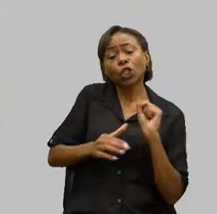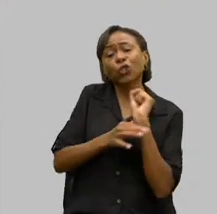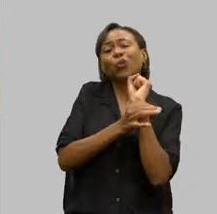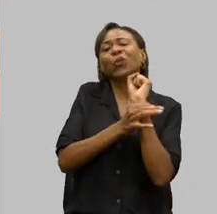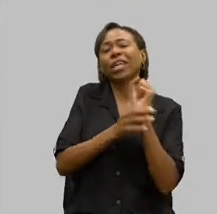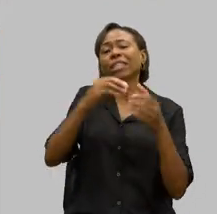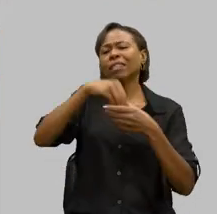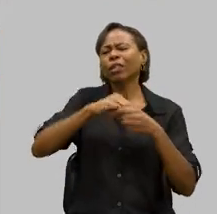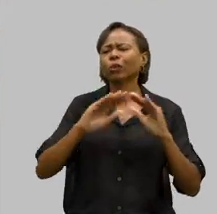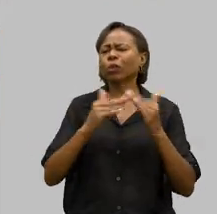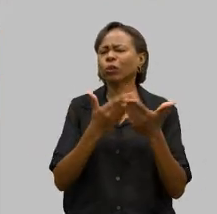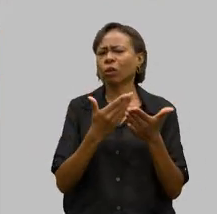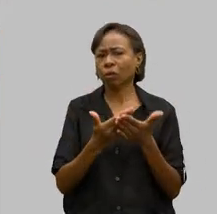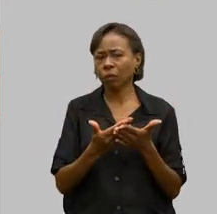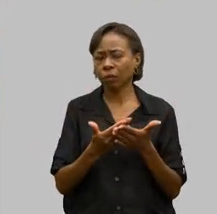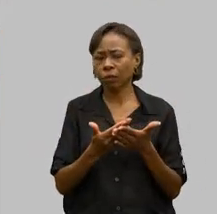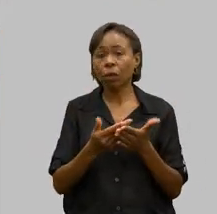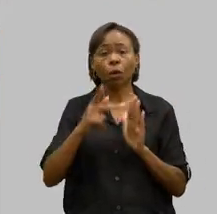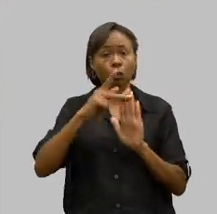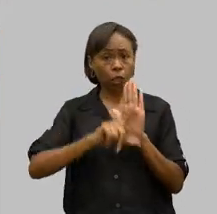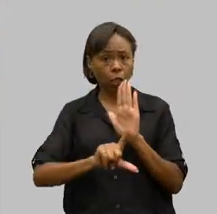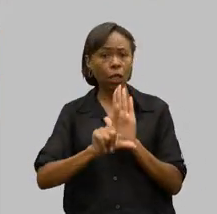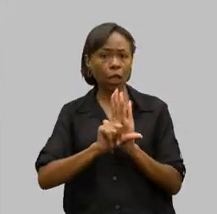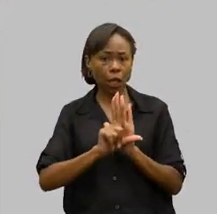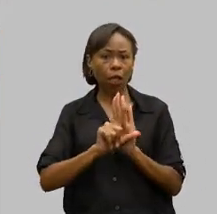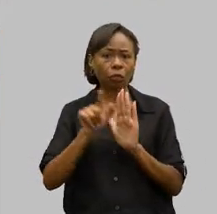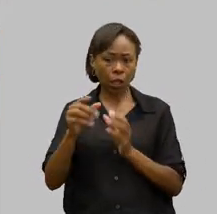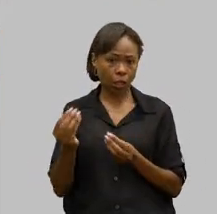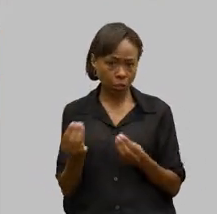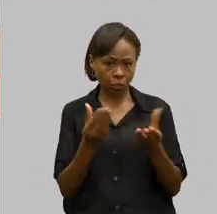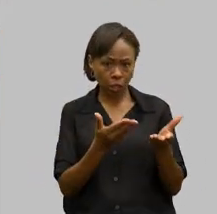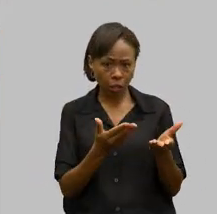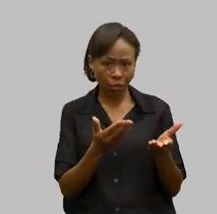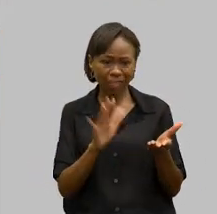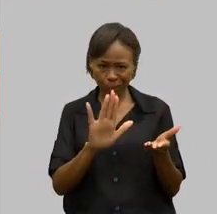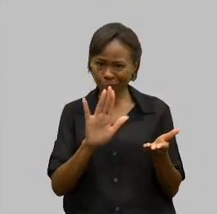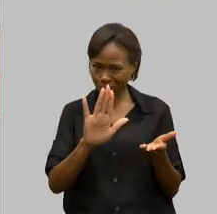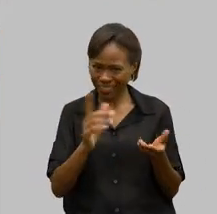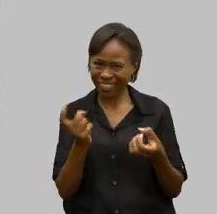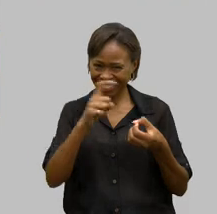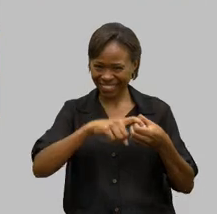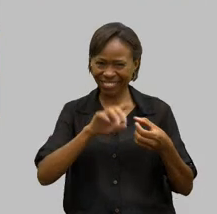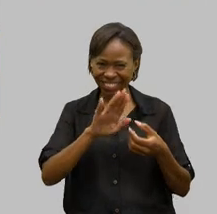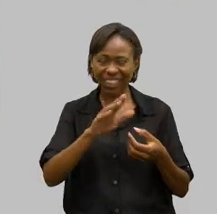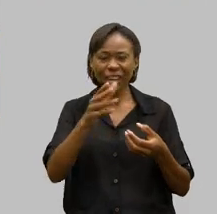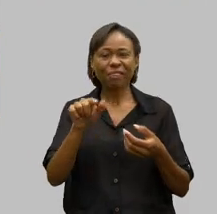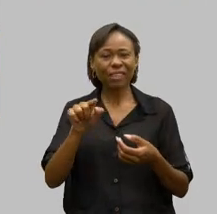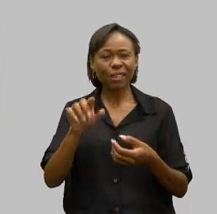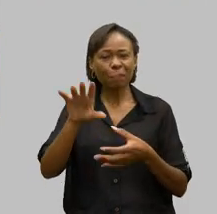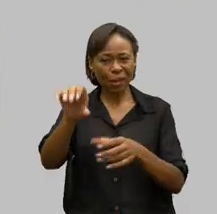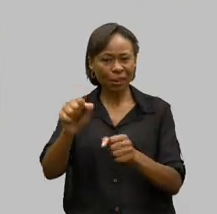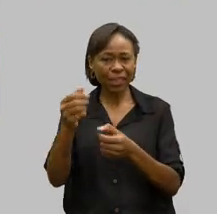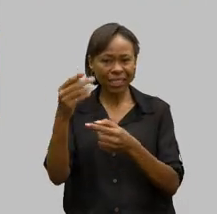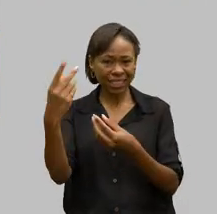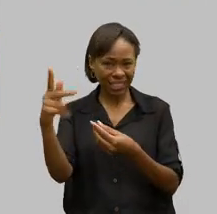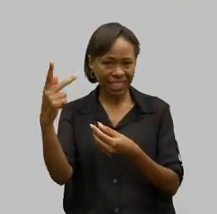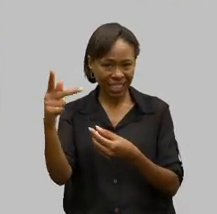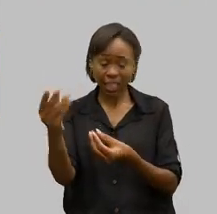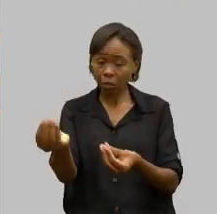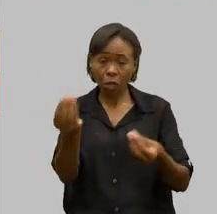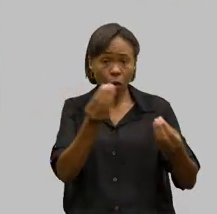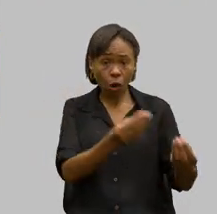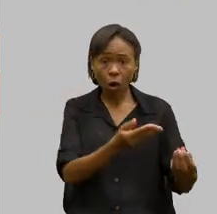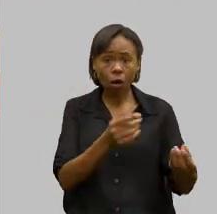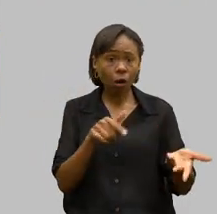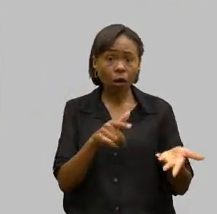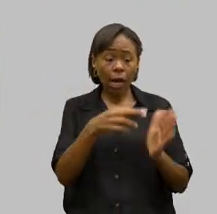Projeto de lei que o senhor recebeu das mãos do autor, eu te devo, que você pegou das mãos do autor, não tem critério, não